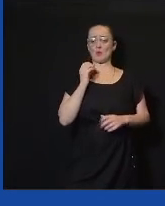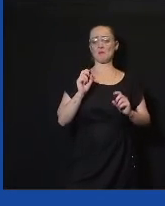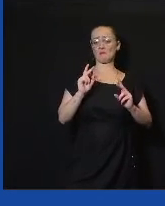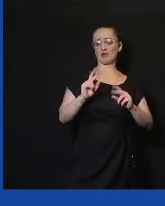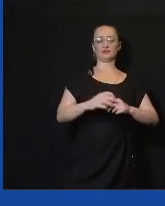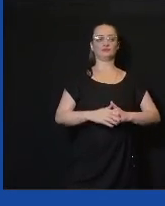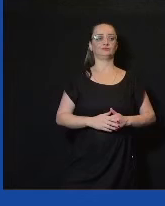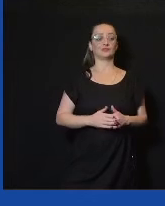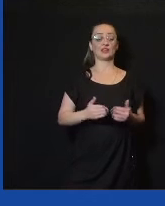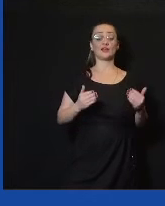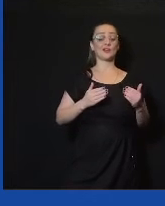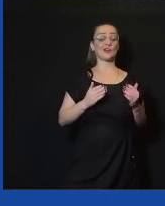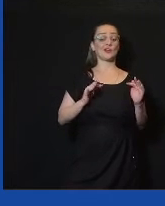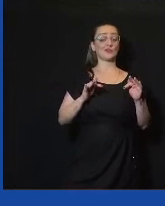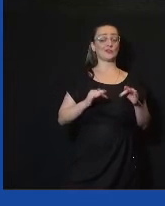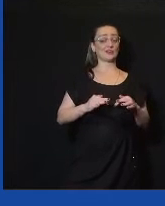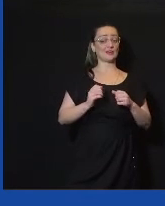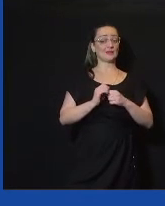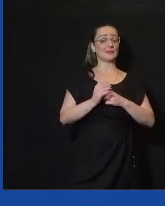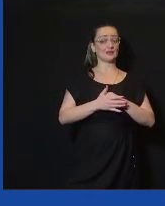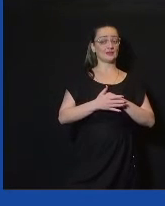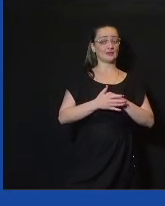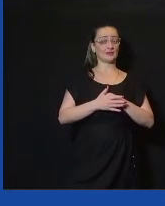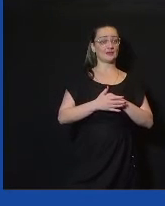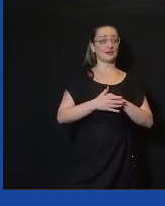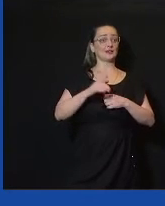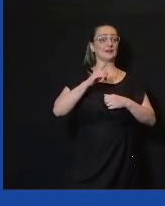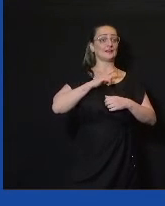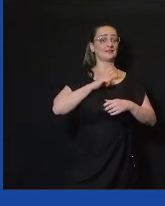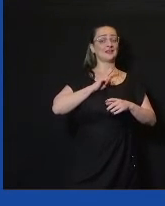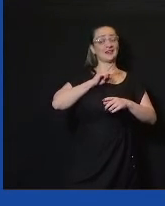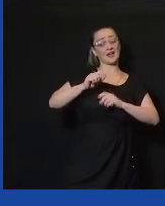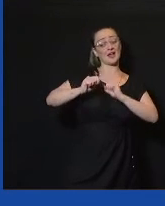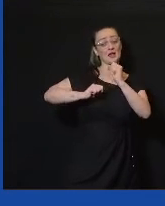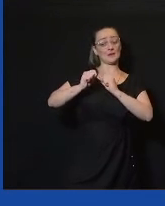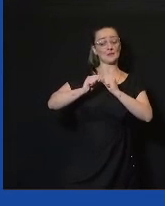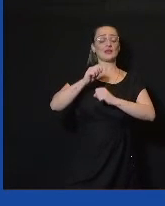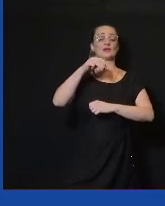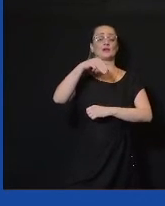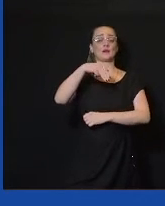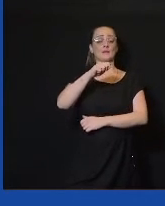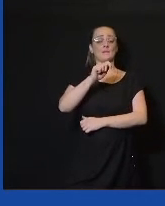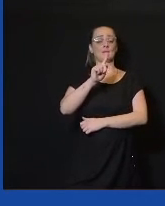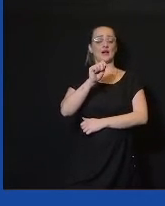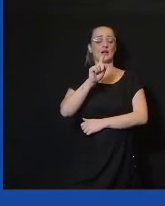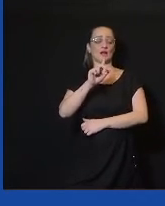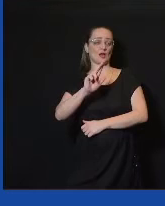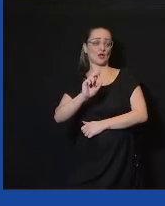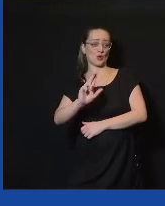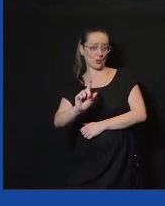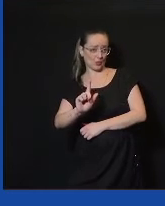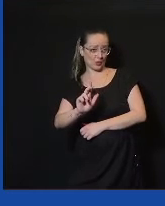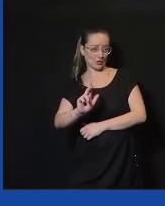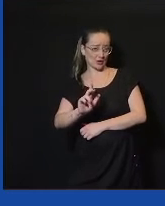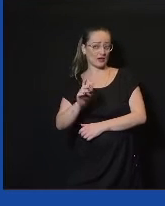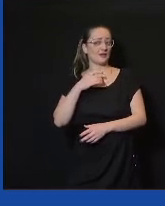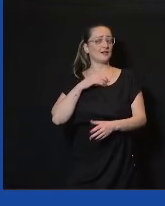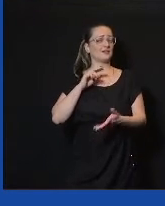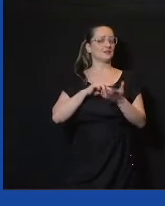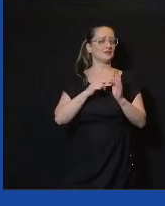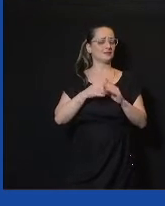e saímos da pandemia com a ação do Magazine Luiza. Então, obviamente, os empresários